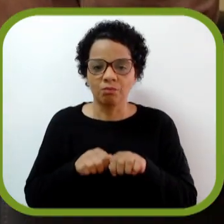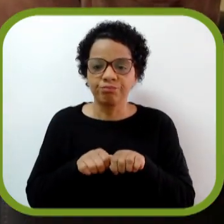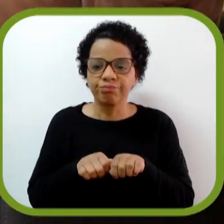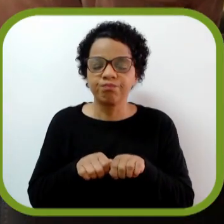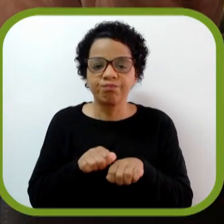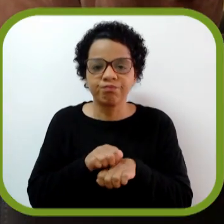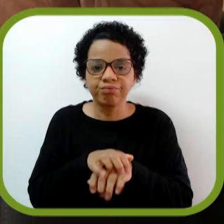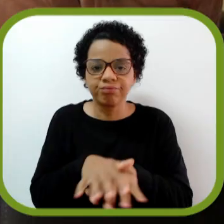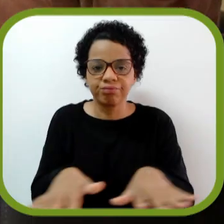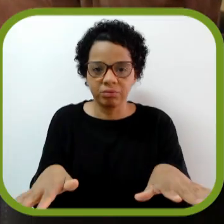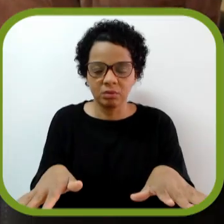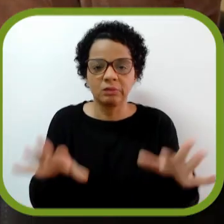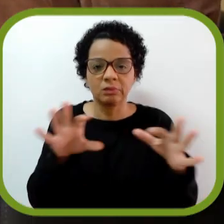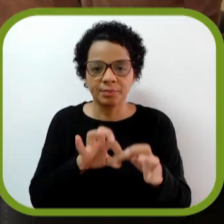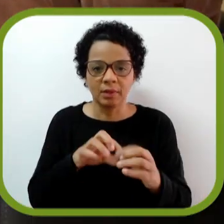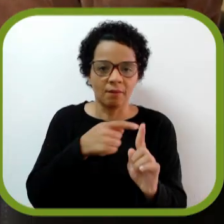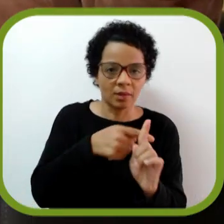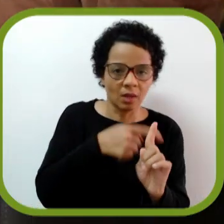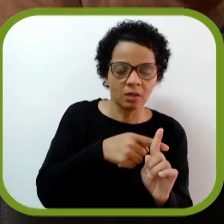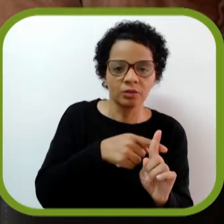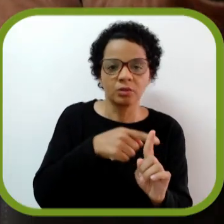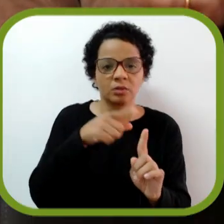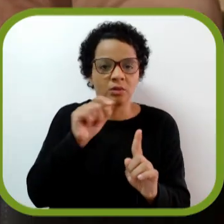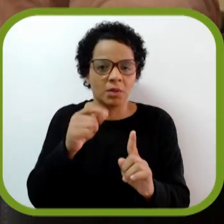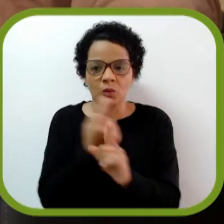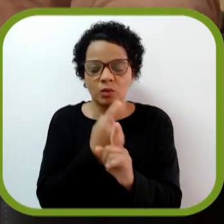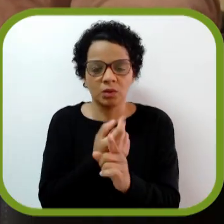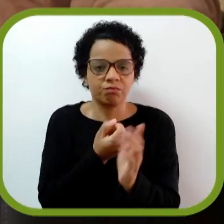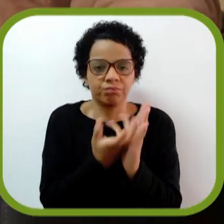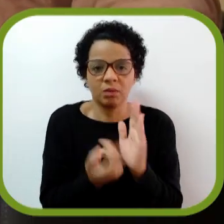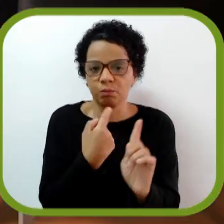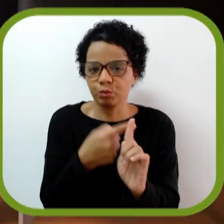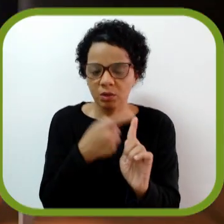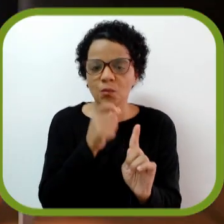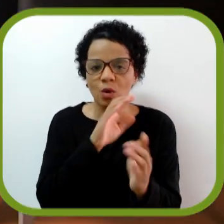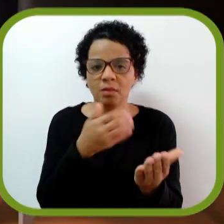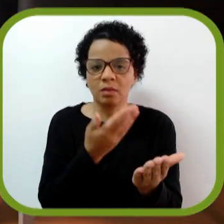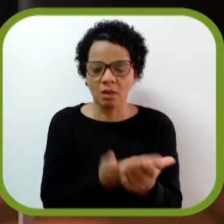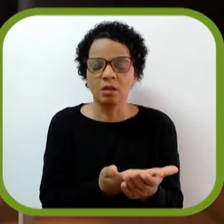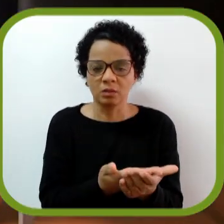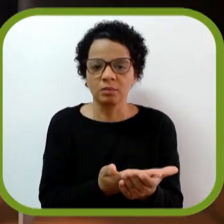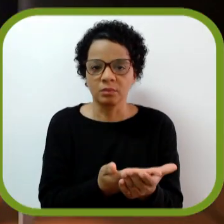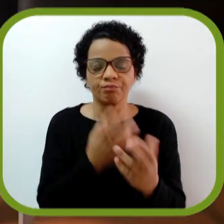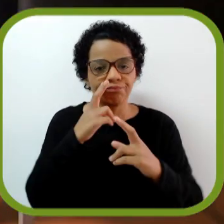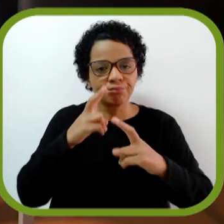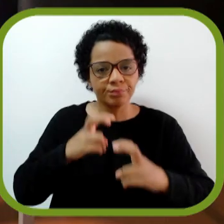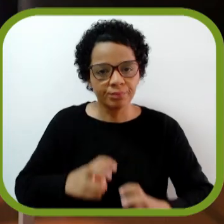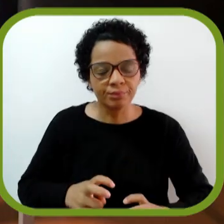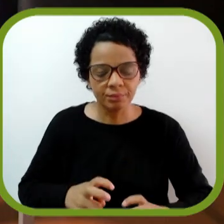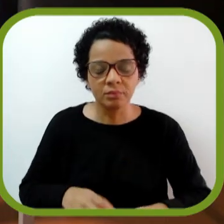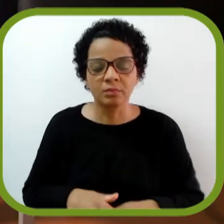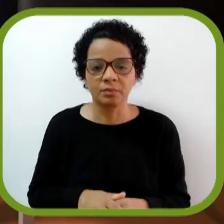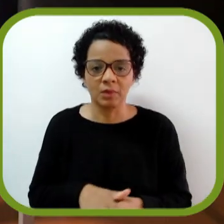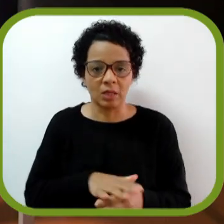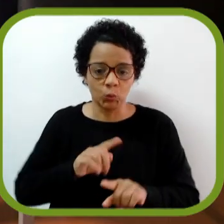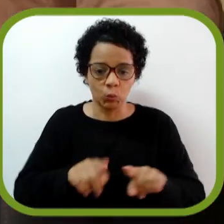se ramificar do ponto de vista das vantagens e das mais-valias que pode ter na